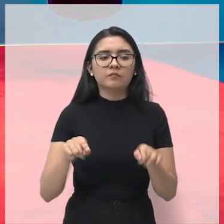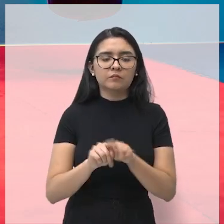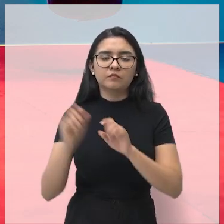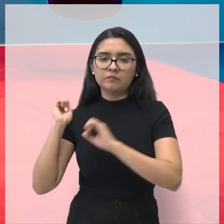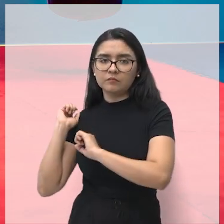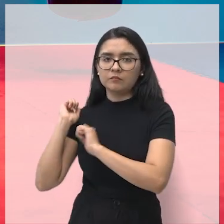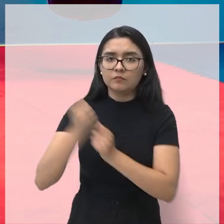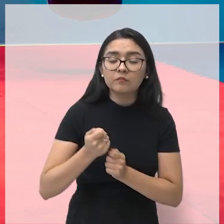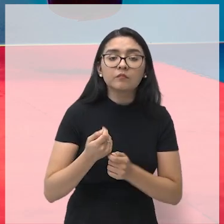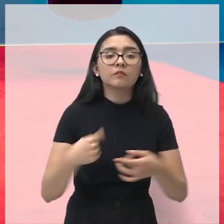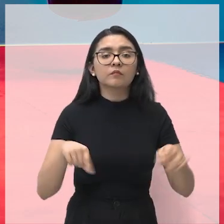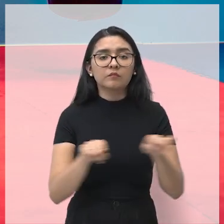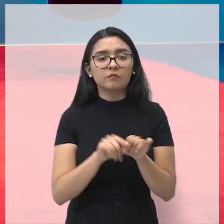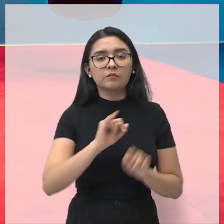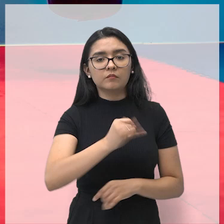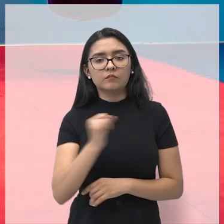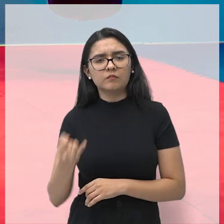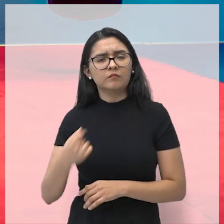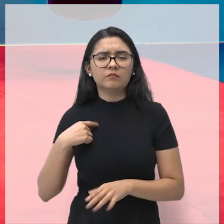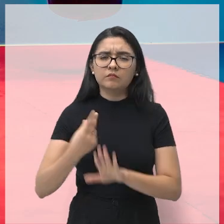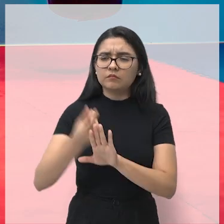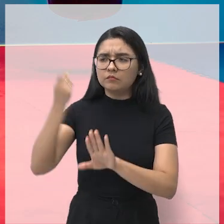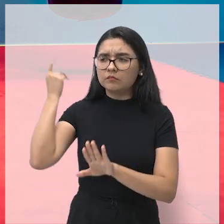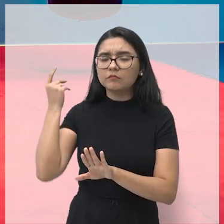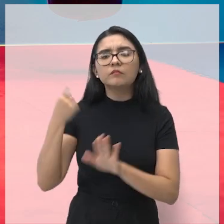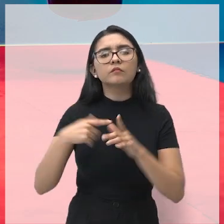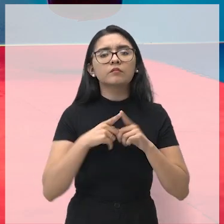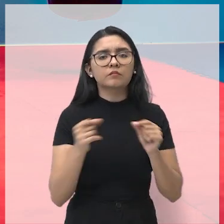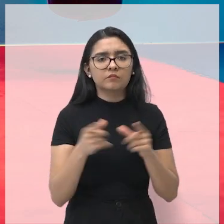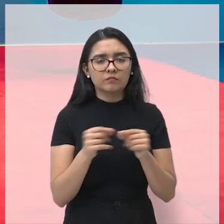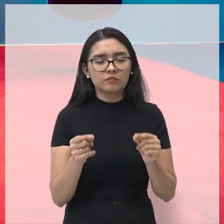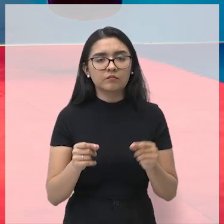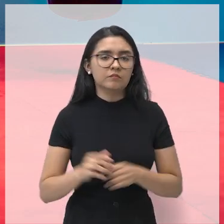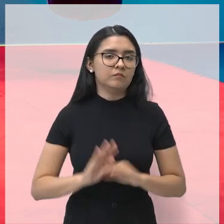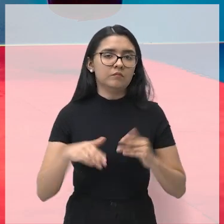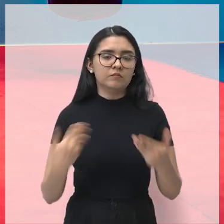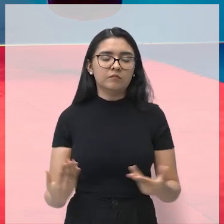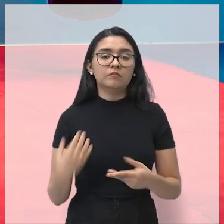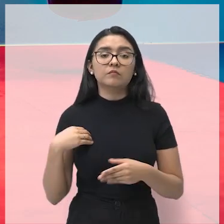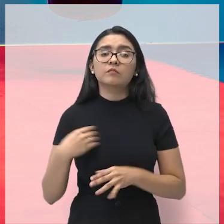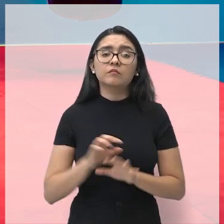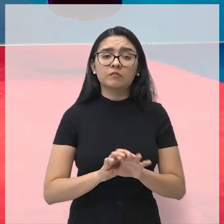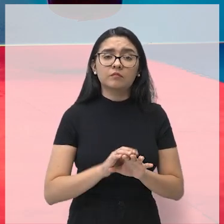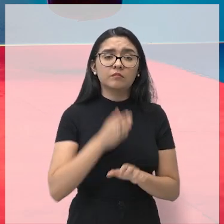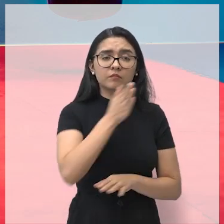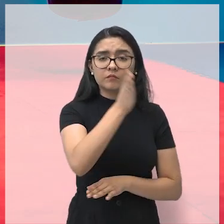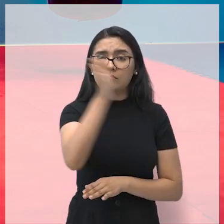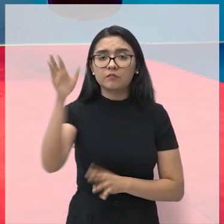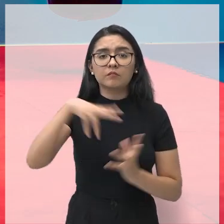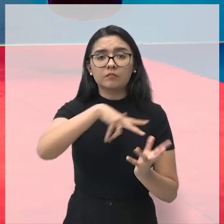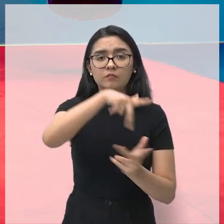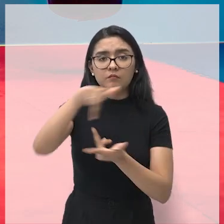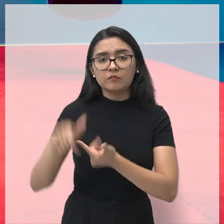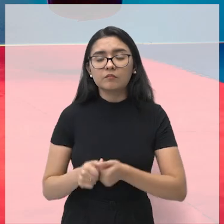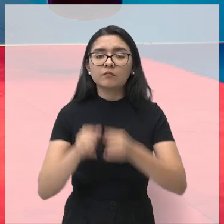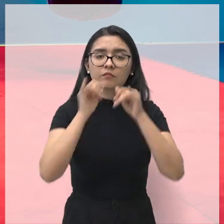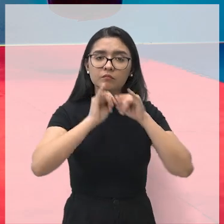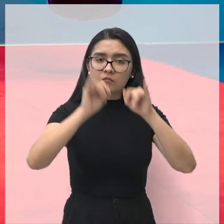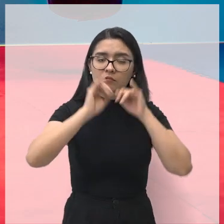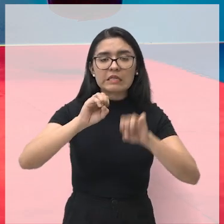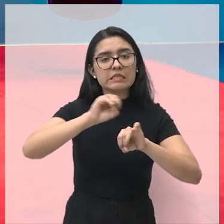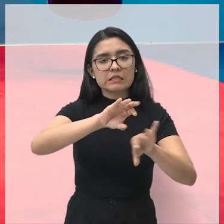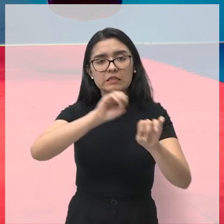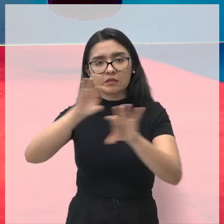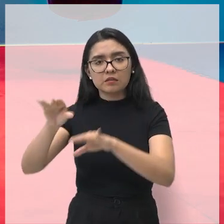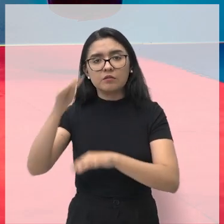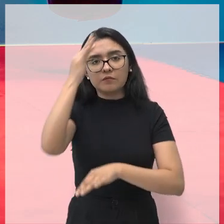e também desse Jiu-Jitsu bem antigo aí do Jiu-Jitsu japonês. Ele viajou o mundo ensinando essa arte e divulgando aí os ensinamentos,